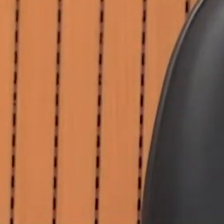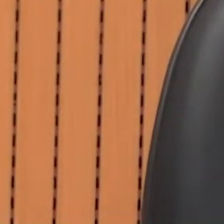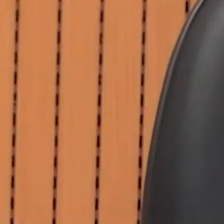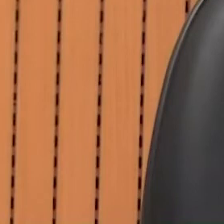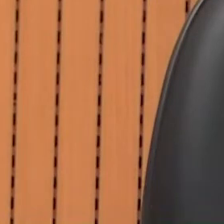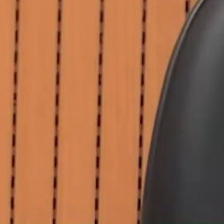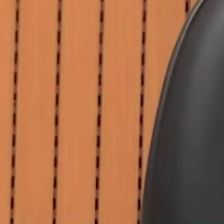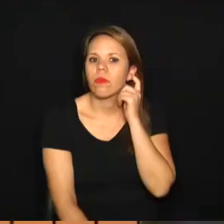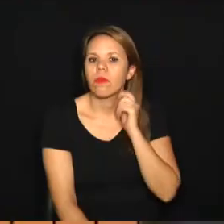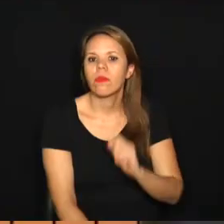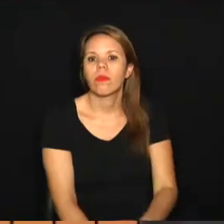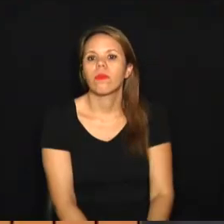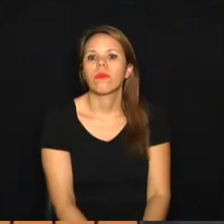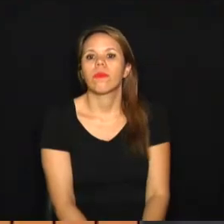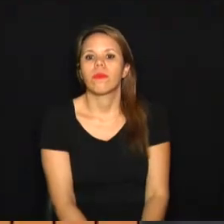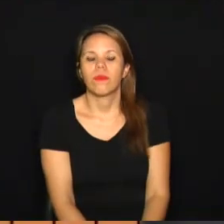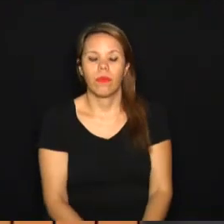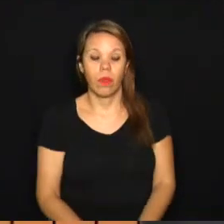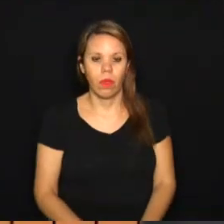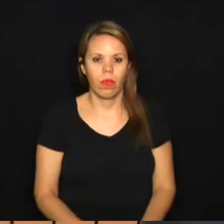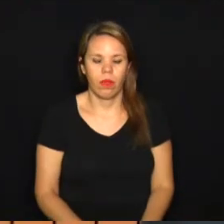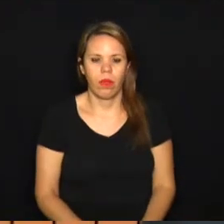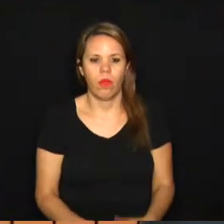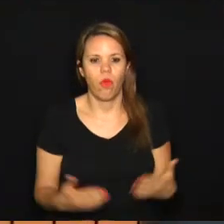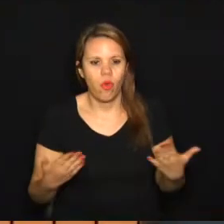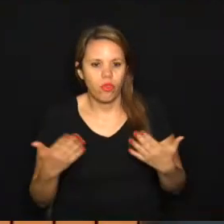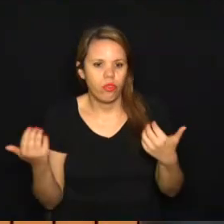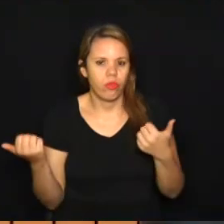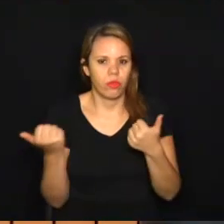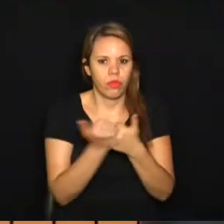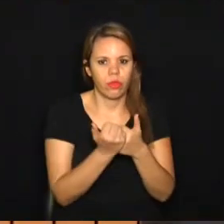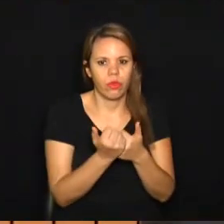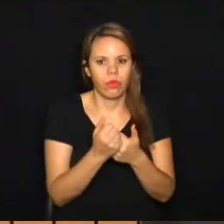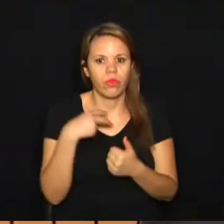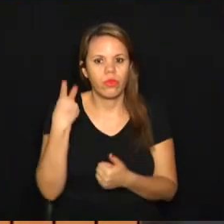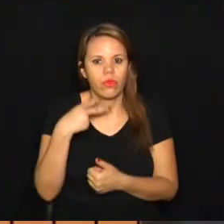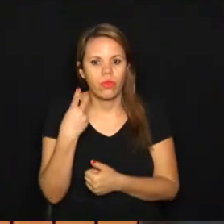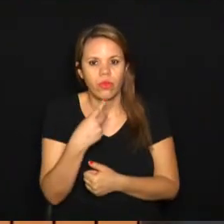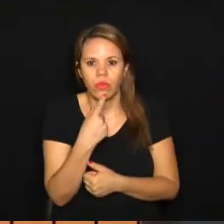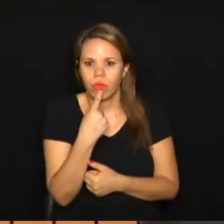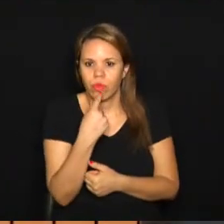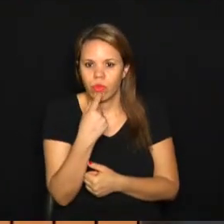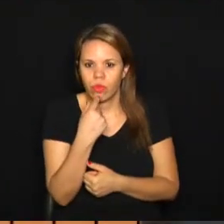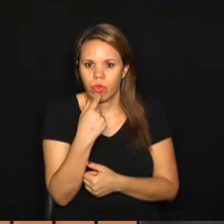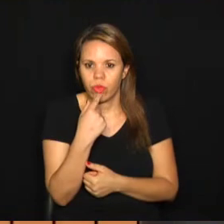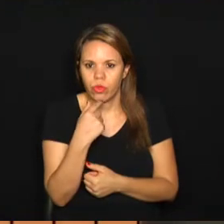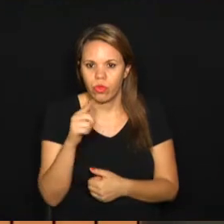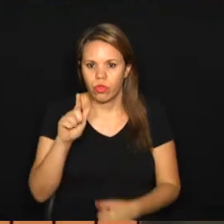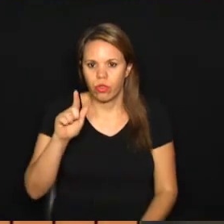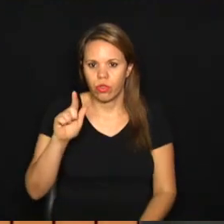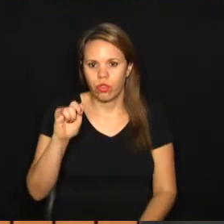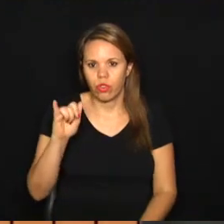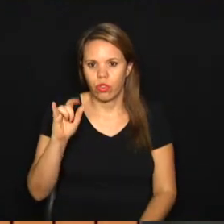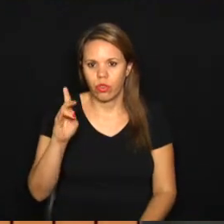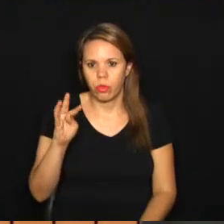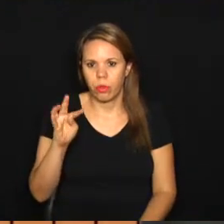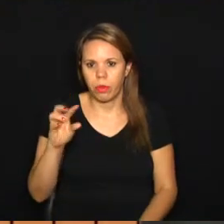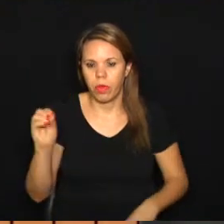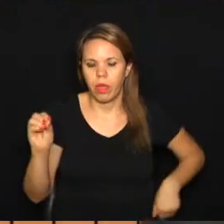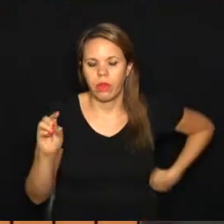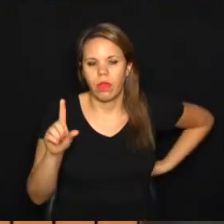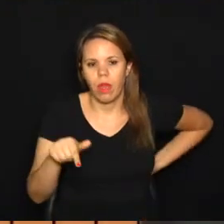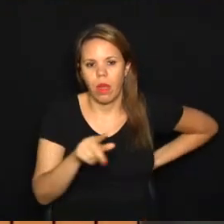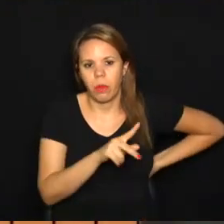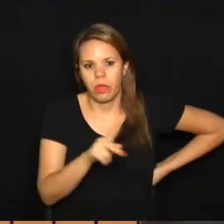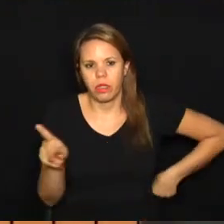maior, não pôde comparecer. Estou substituindo o vereador, que é o presidente de fato e de